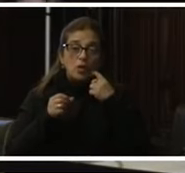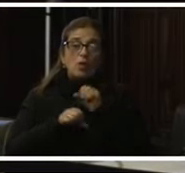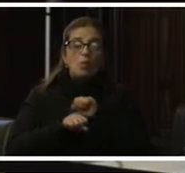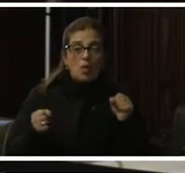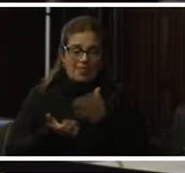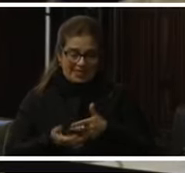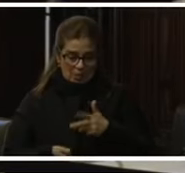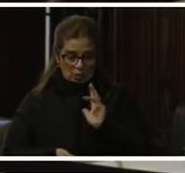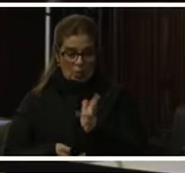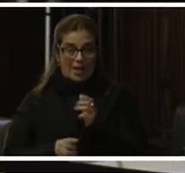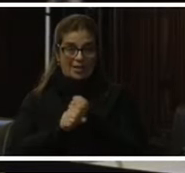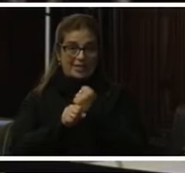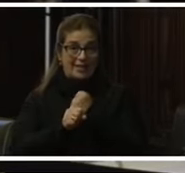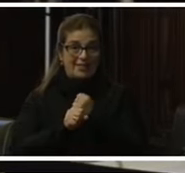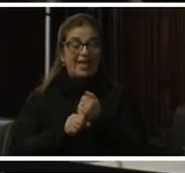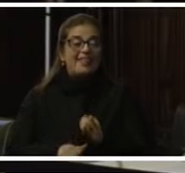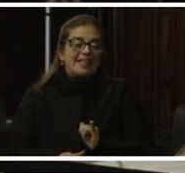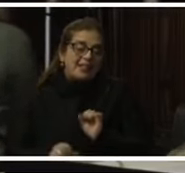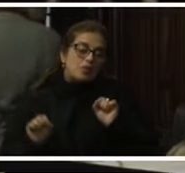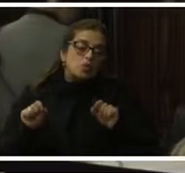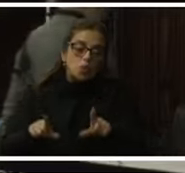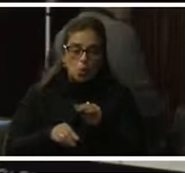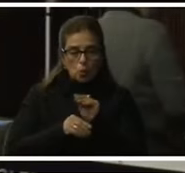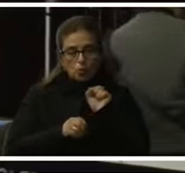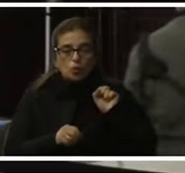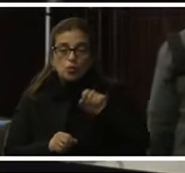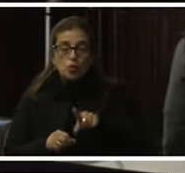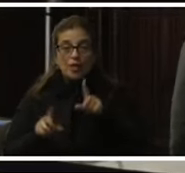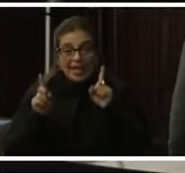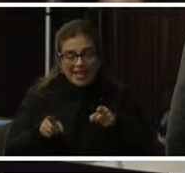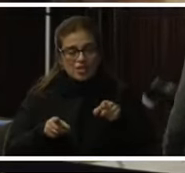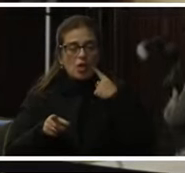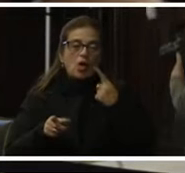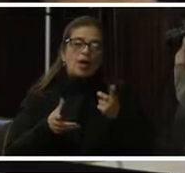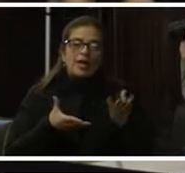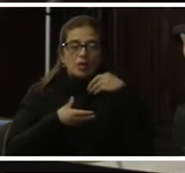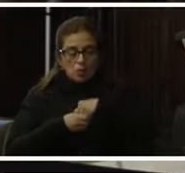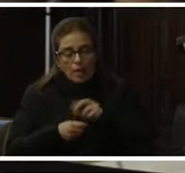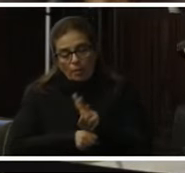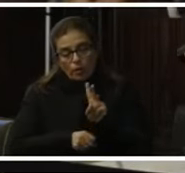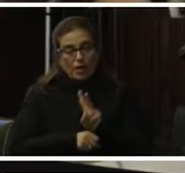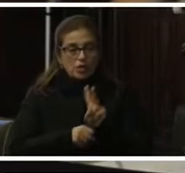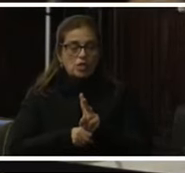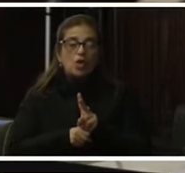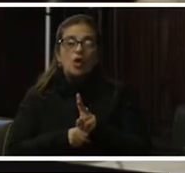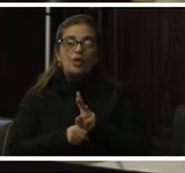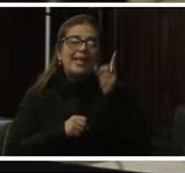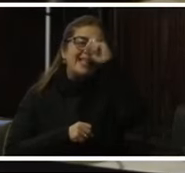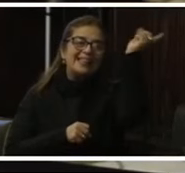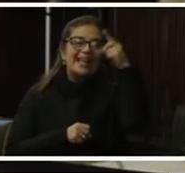humanos em sua identidade cultural que justifica a concessão de proteção jurídica internacional